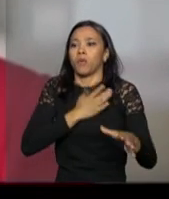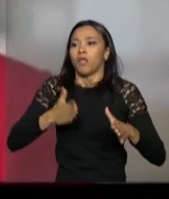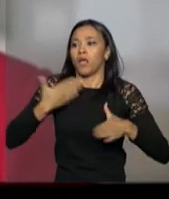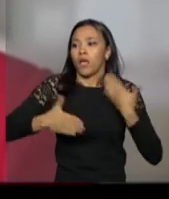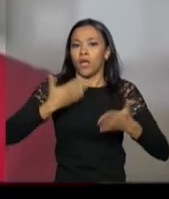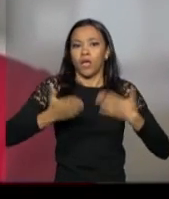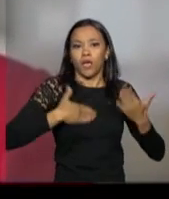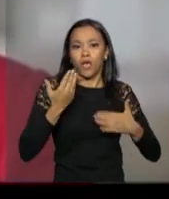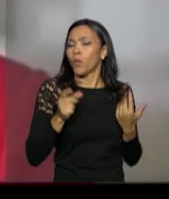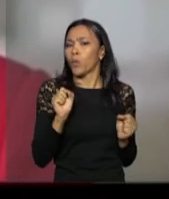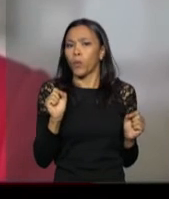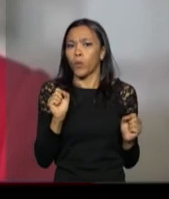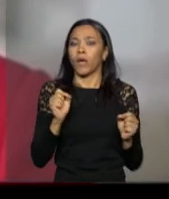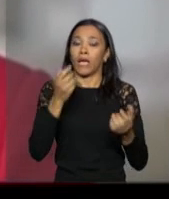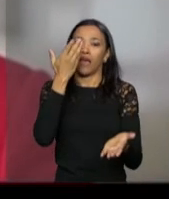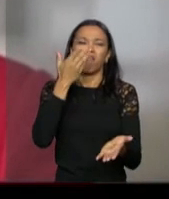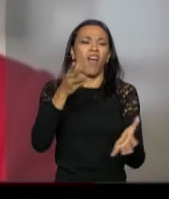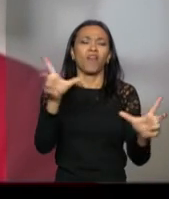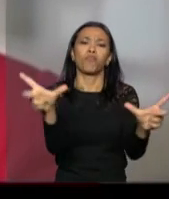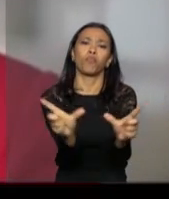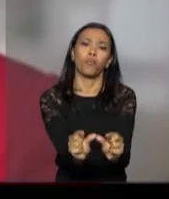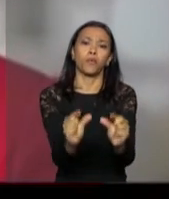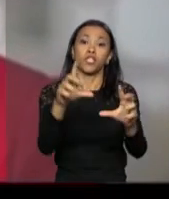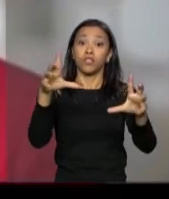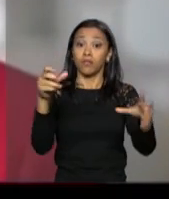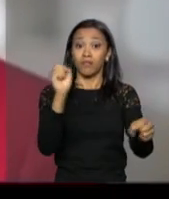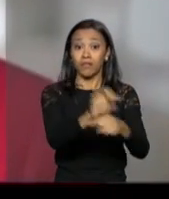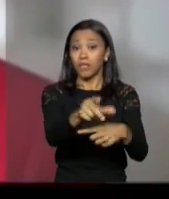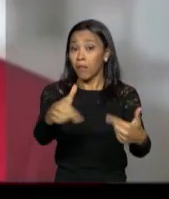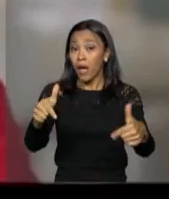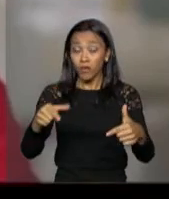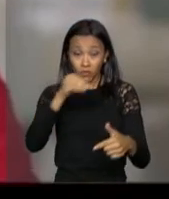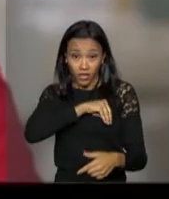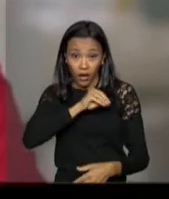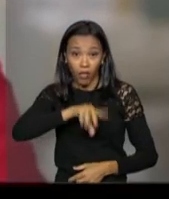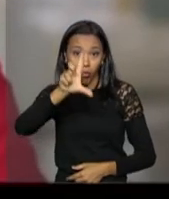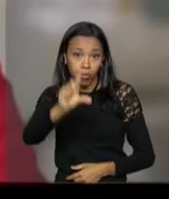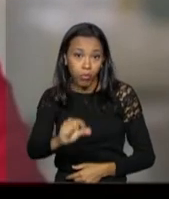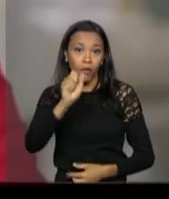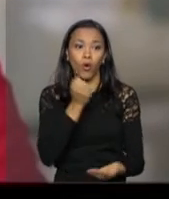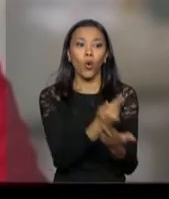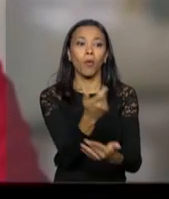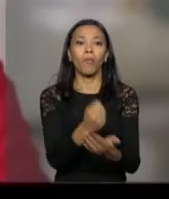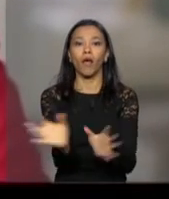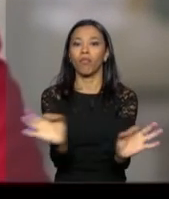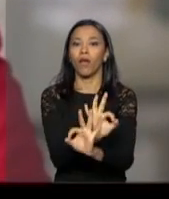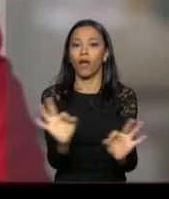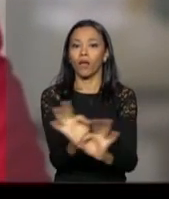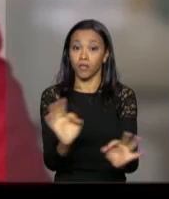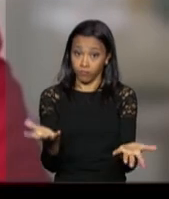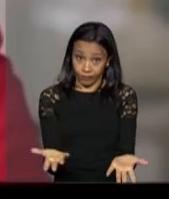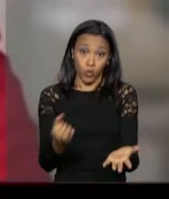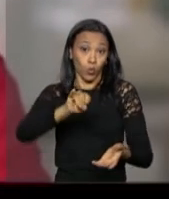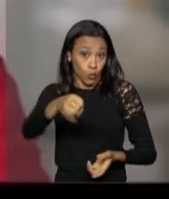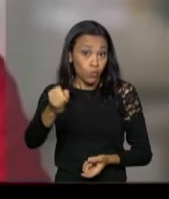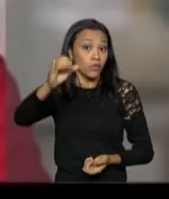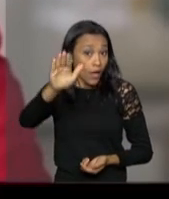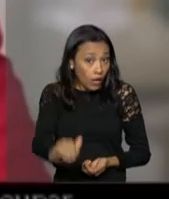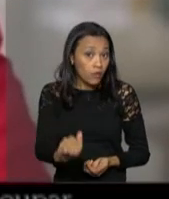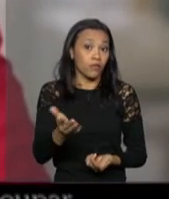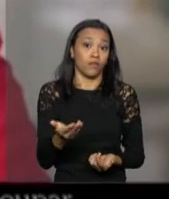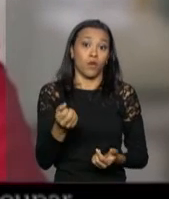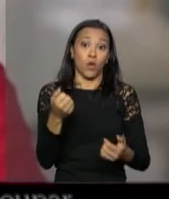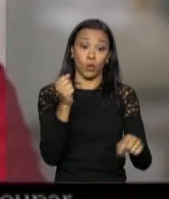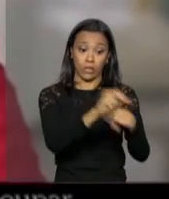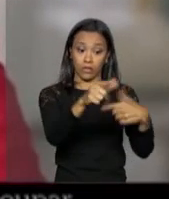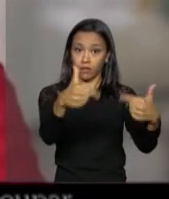coisas, com a queda do emprego e a perda do poder de compra do salário. Os juros caíram como nunca. O emprego aumentou.